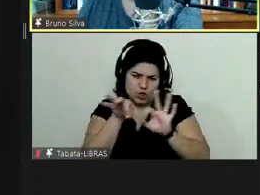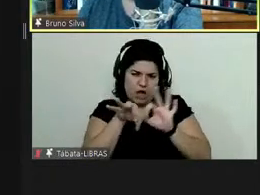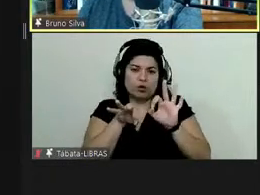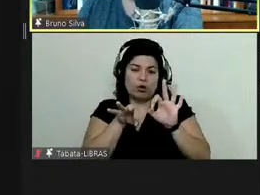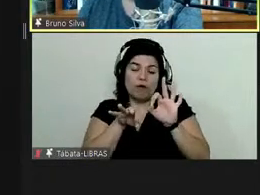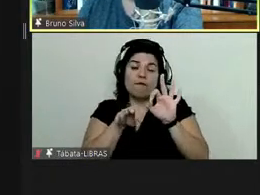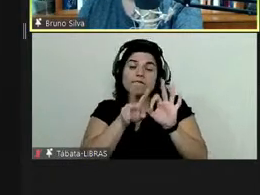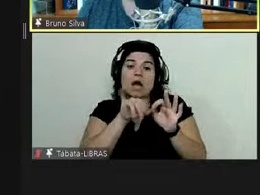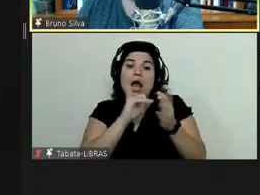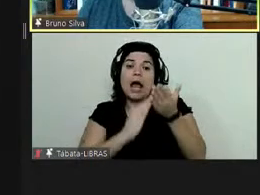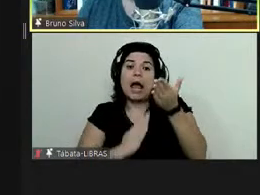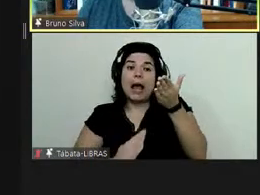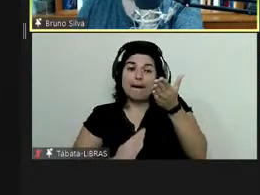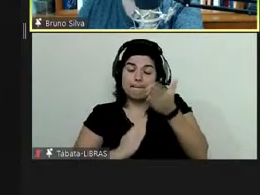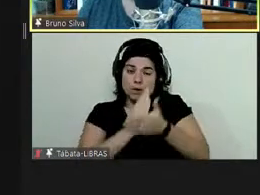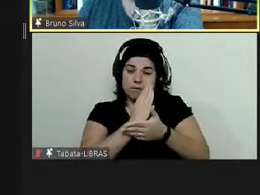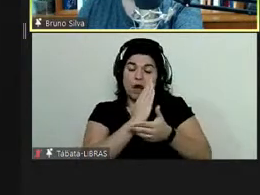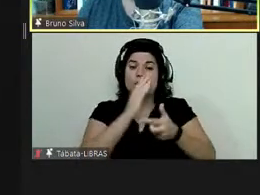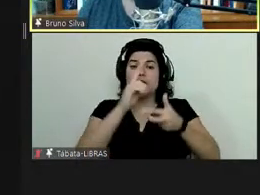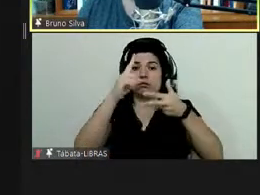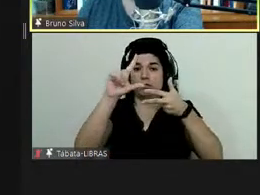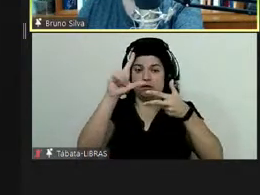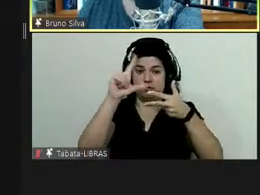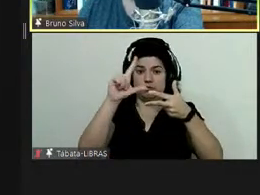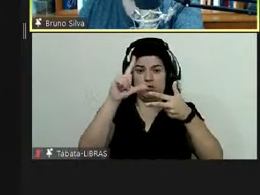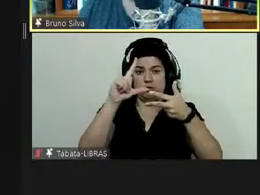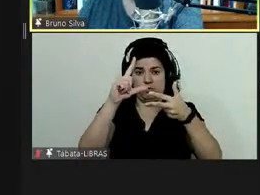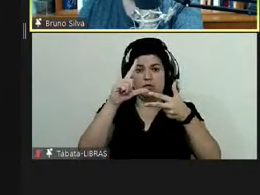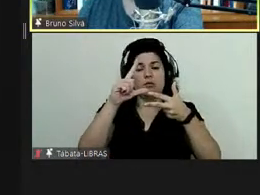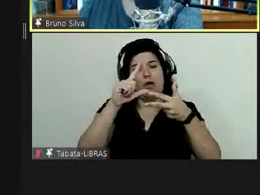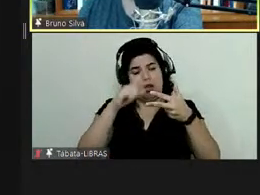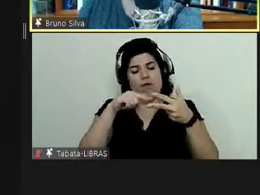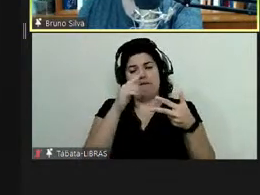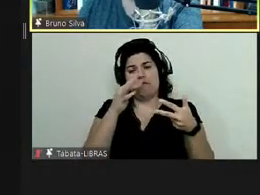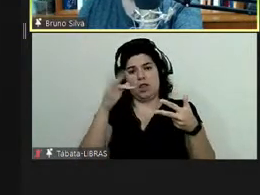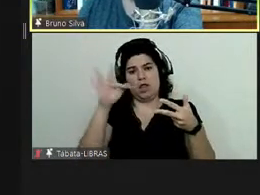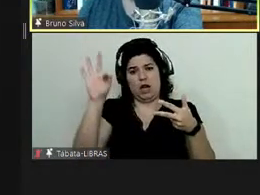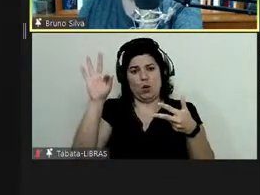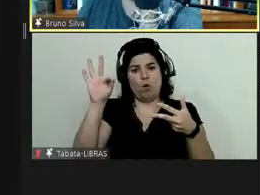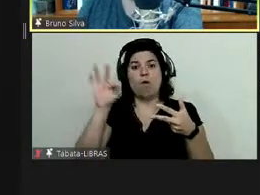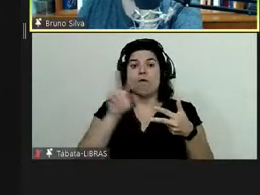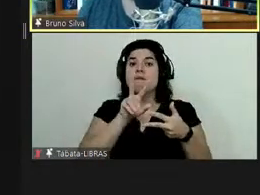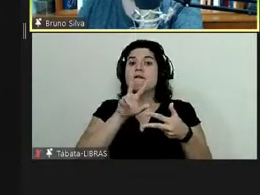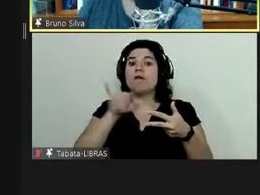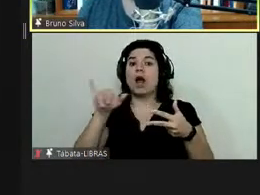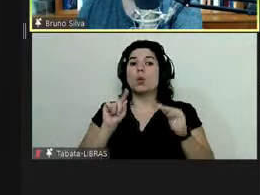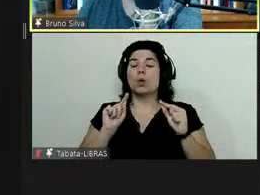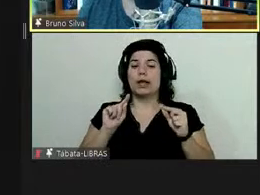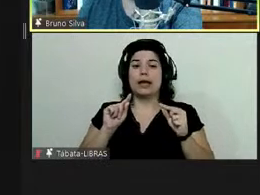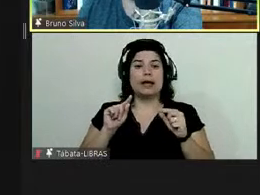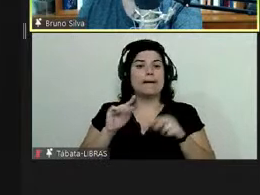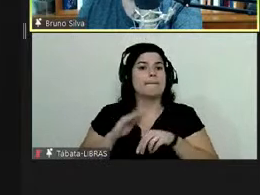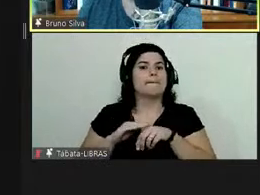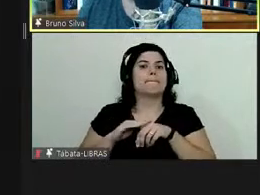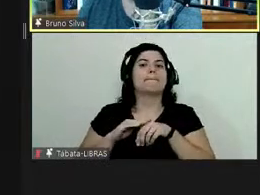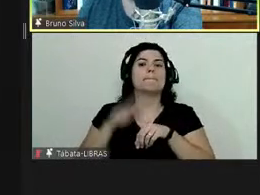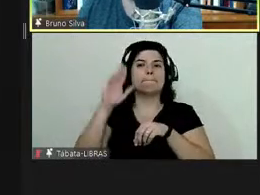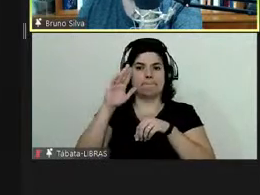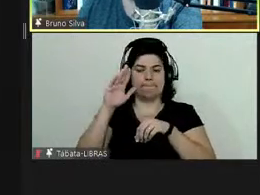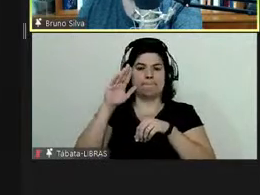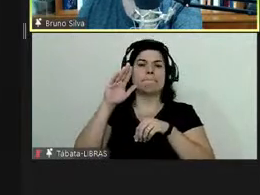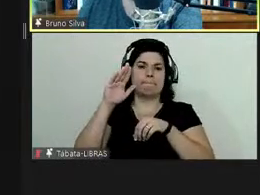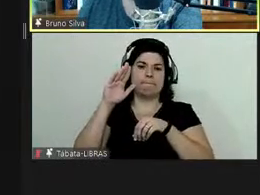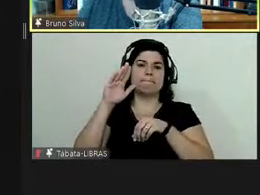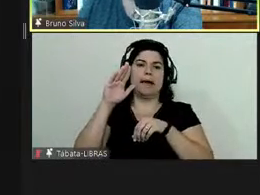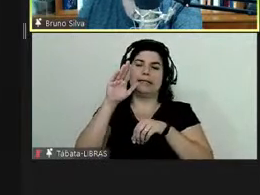lei para ser aprovado no Poder Legislativo por exemplo se for legislativo Federal vai exigir maioria relativa